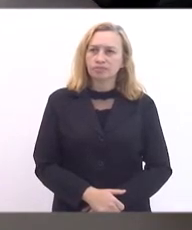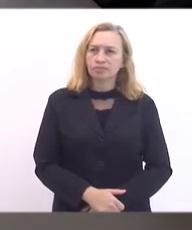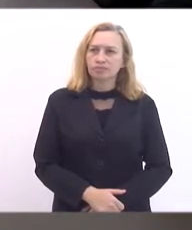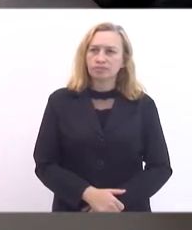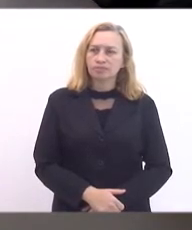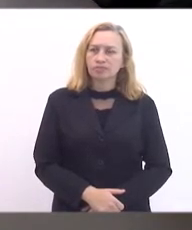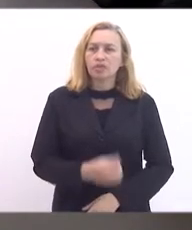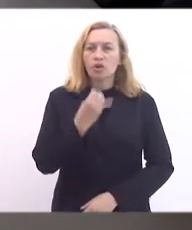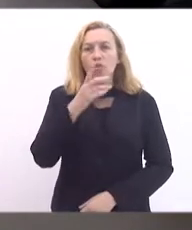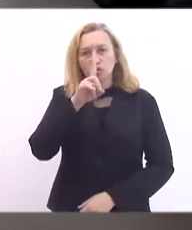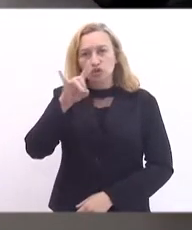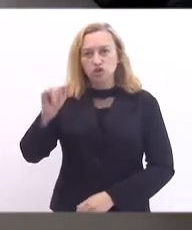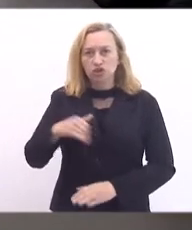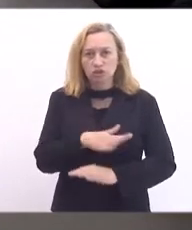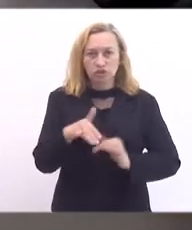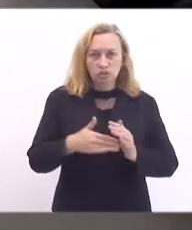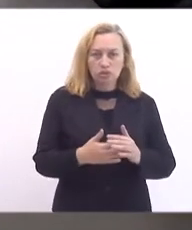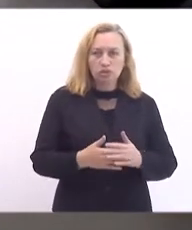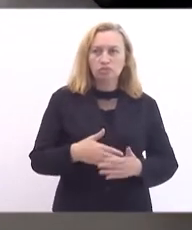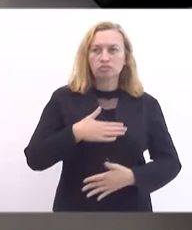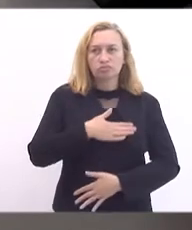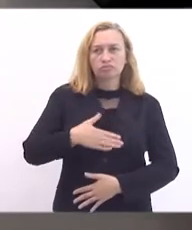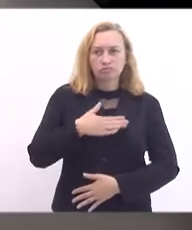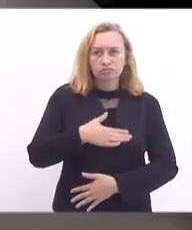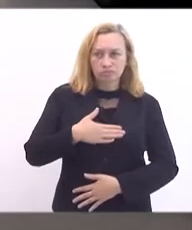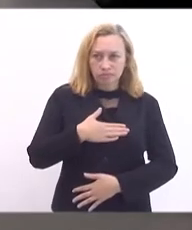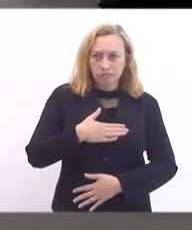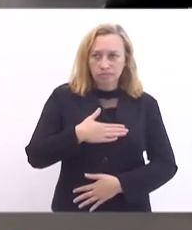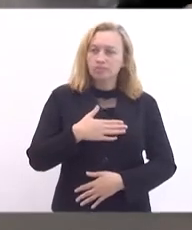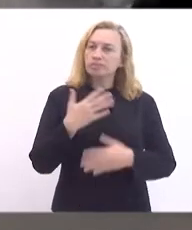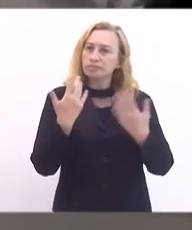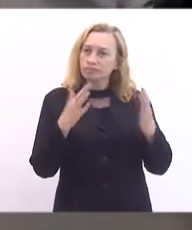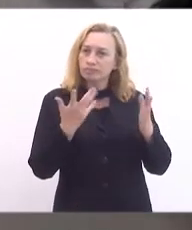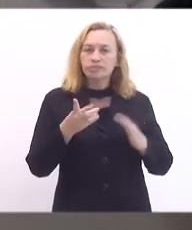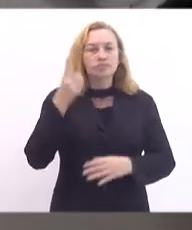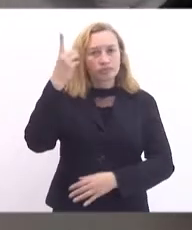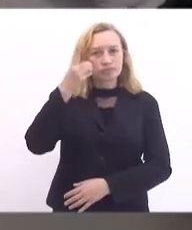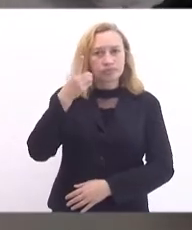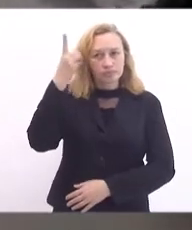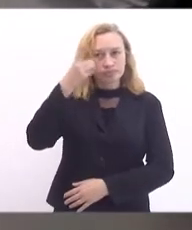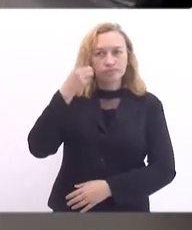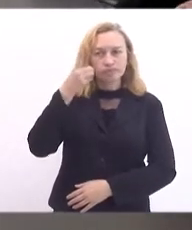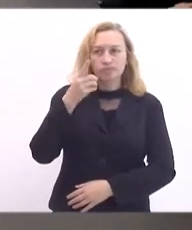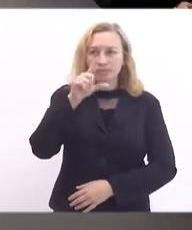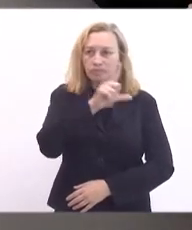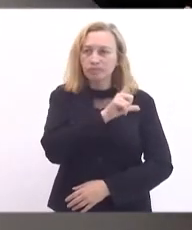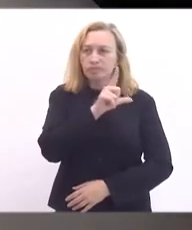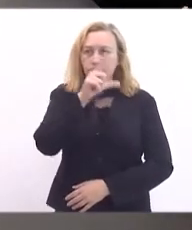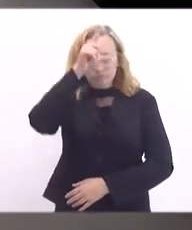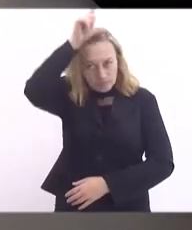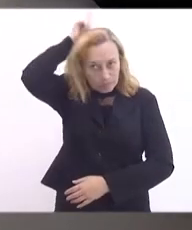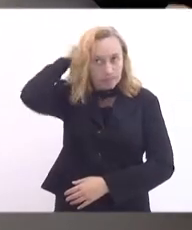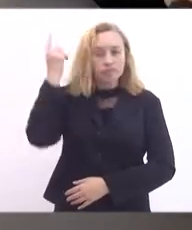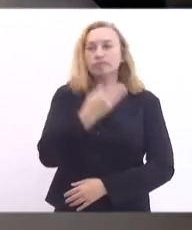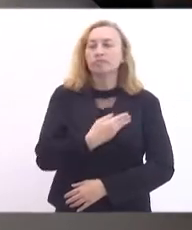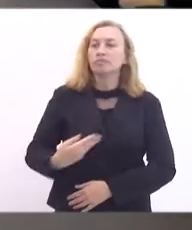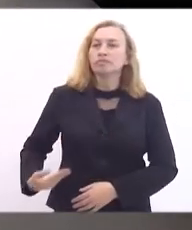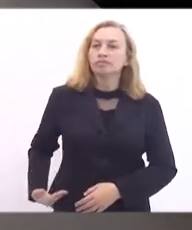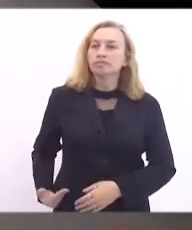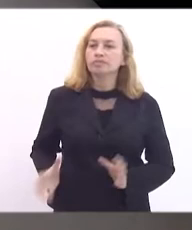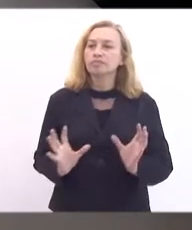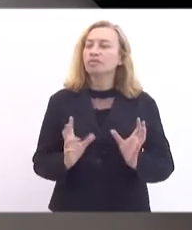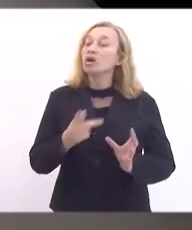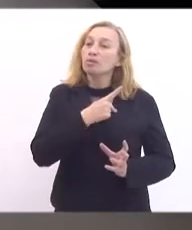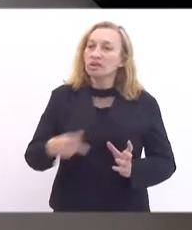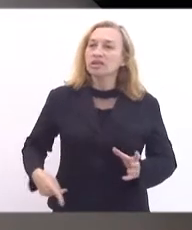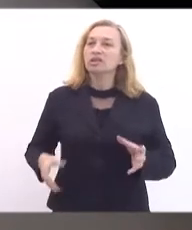bom dia a todos primeiro gostaria de cumprimentar o deputado dos Paulo presidente da Comissão a deputada Martha Rocha